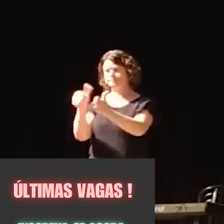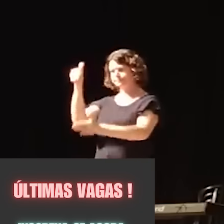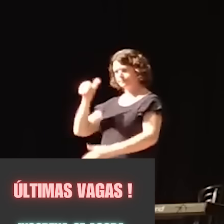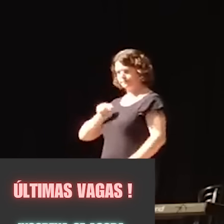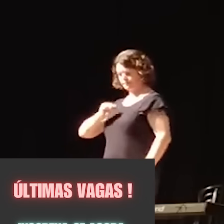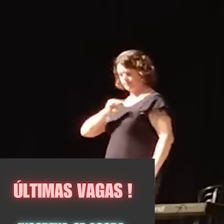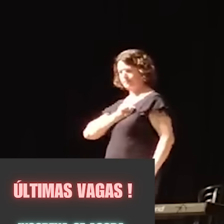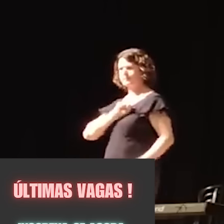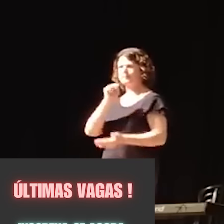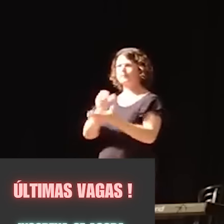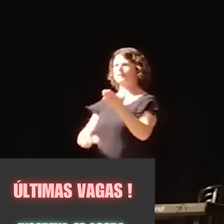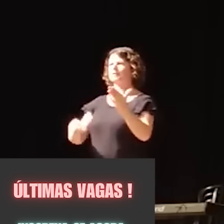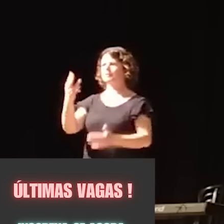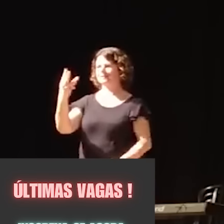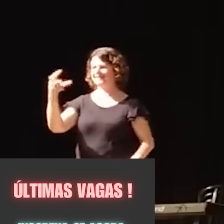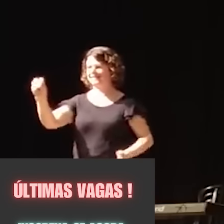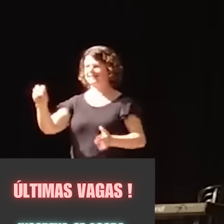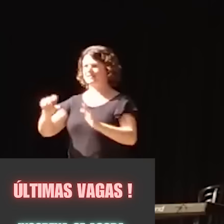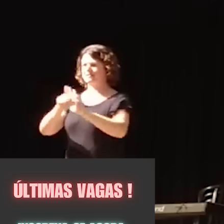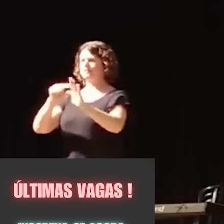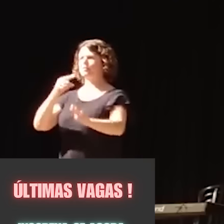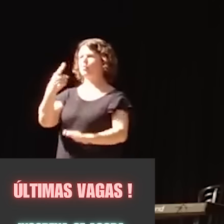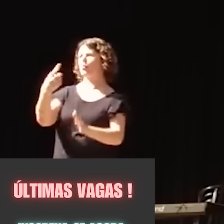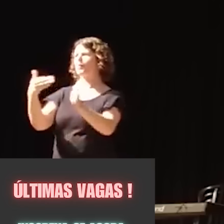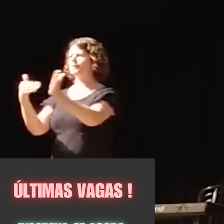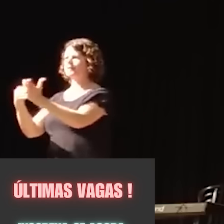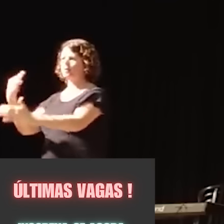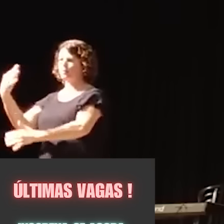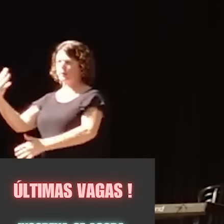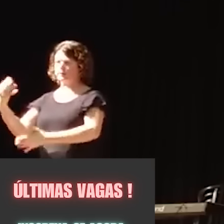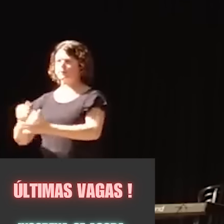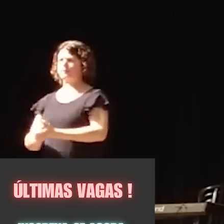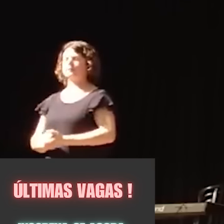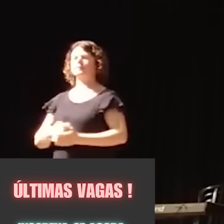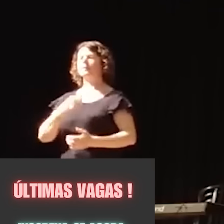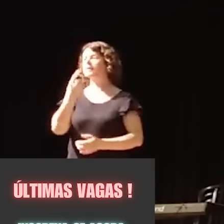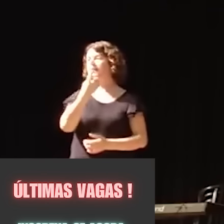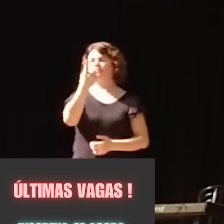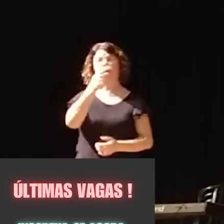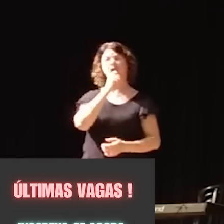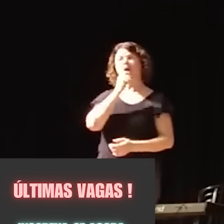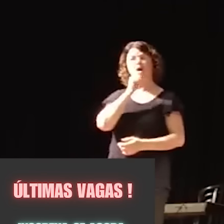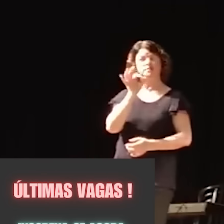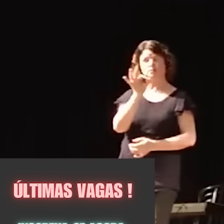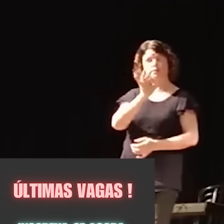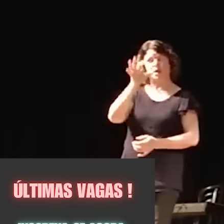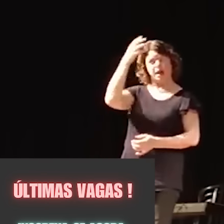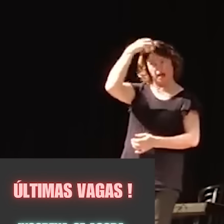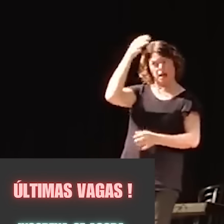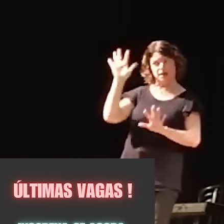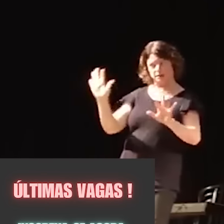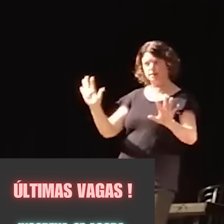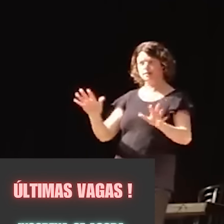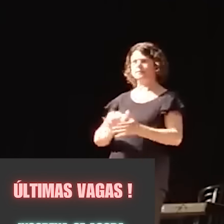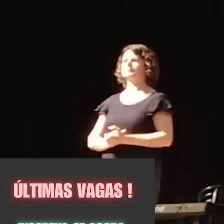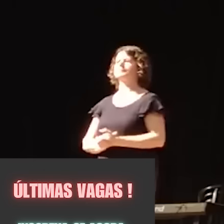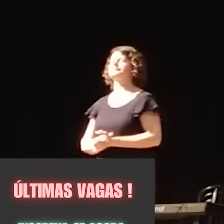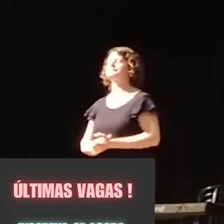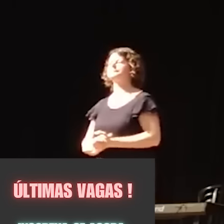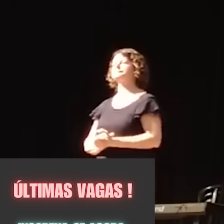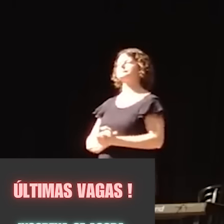de 1 a quro Davi ainda não era rei de Israel sucedeu pois que chegando Davi e os seus homens ao